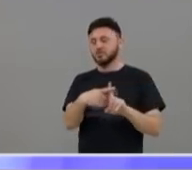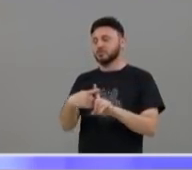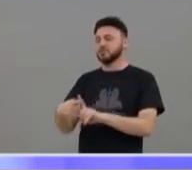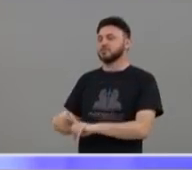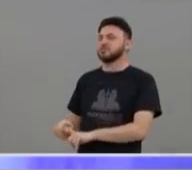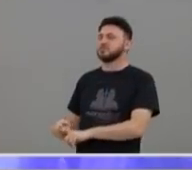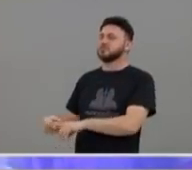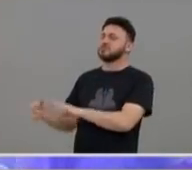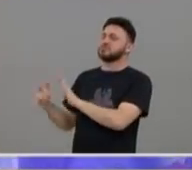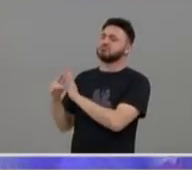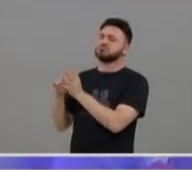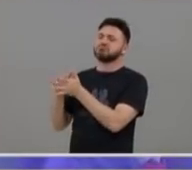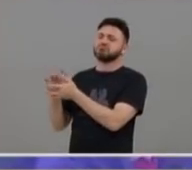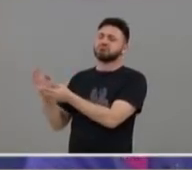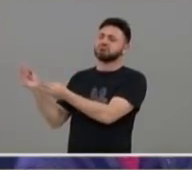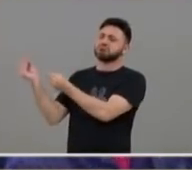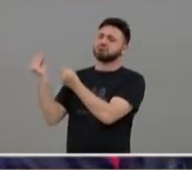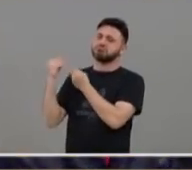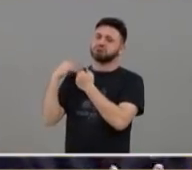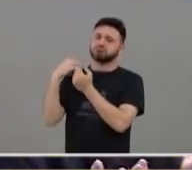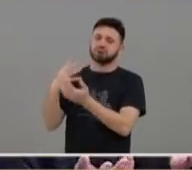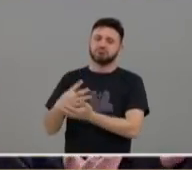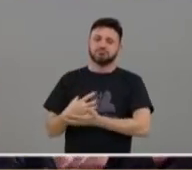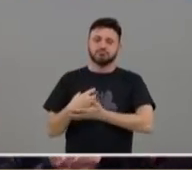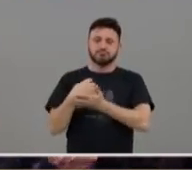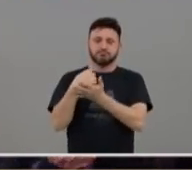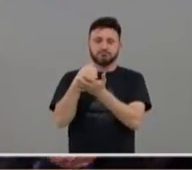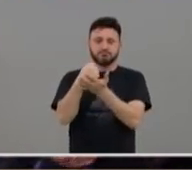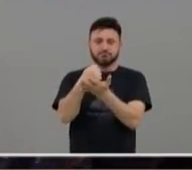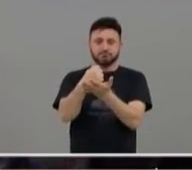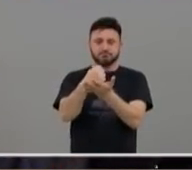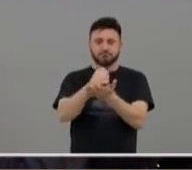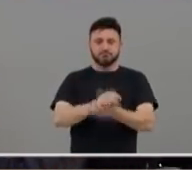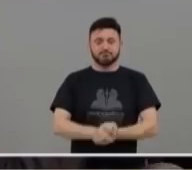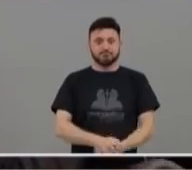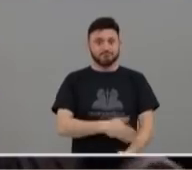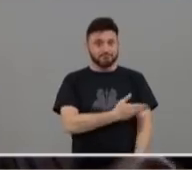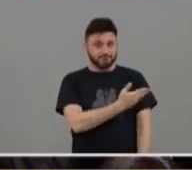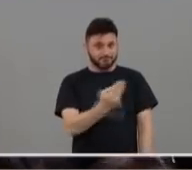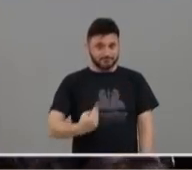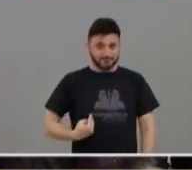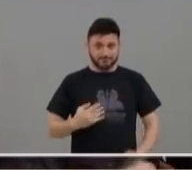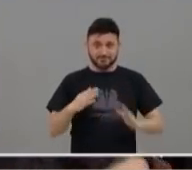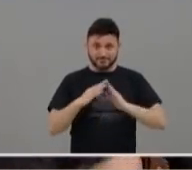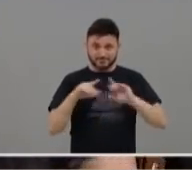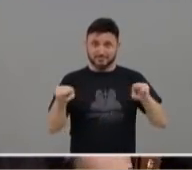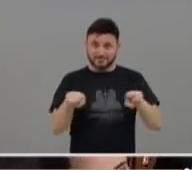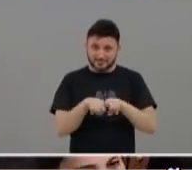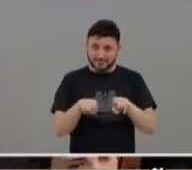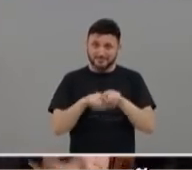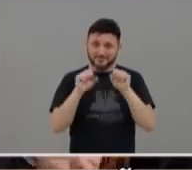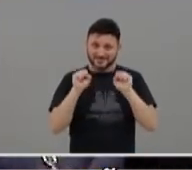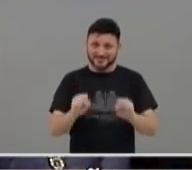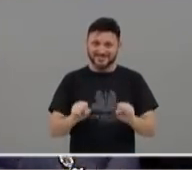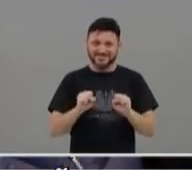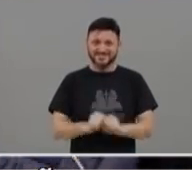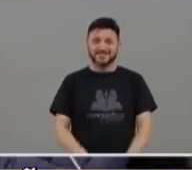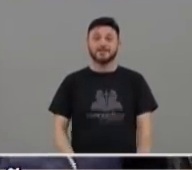cruz, tu nos salvarás. Você que está em casa, você pode dizer isso hoje: